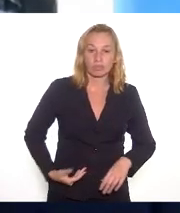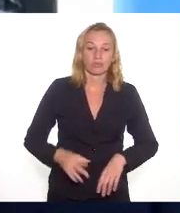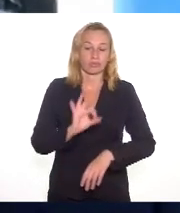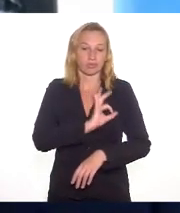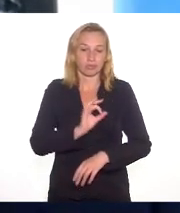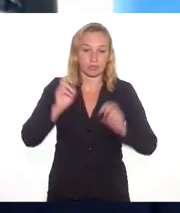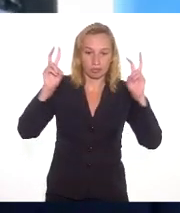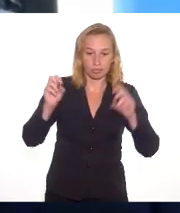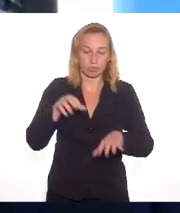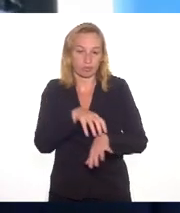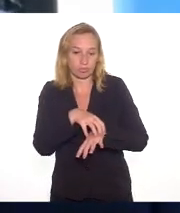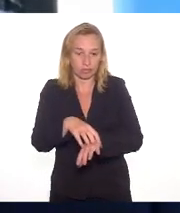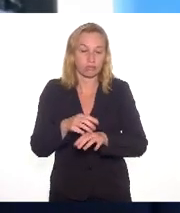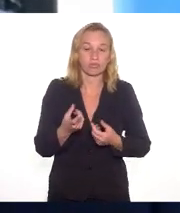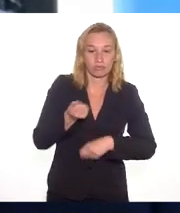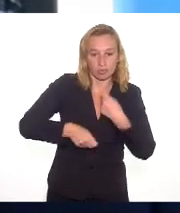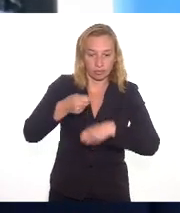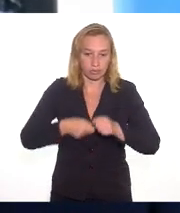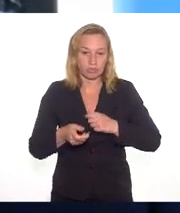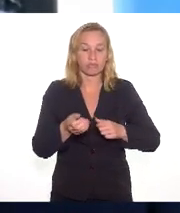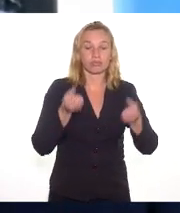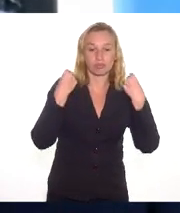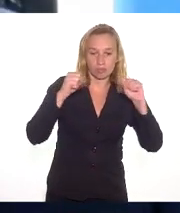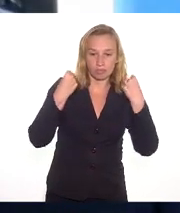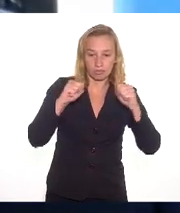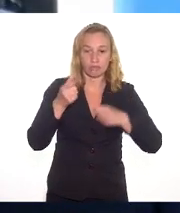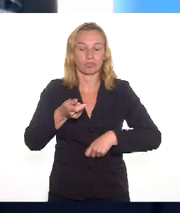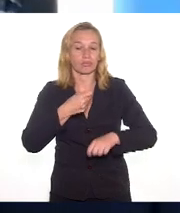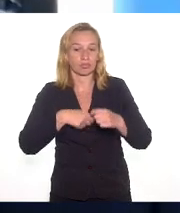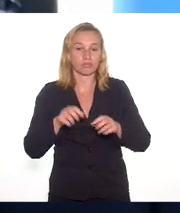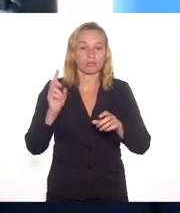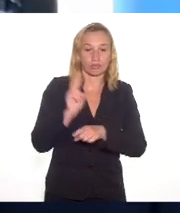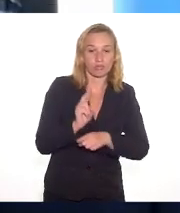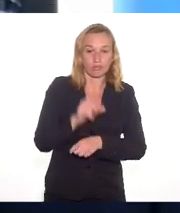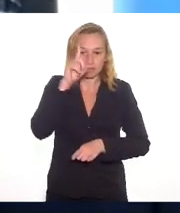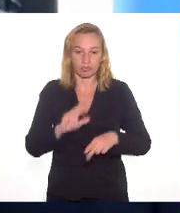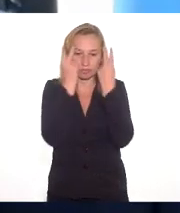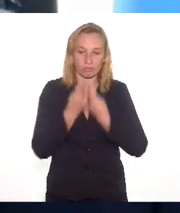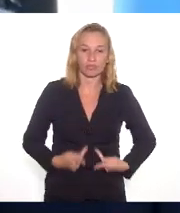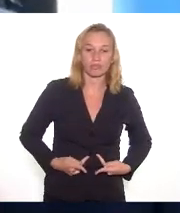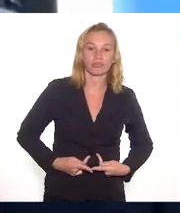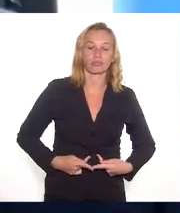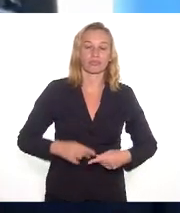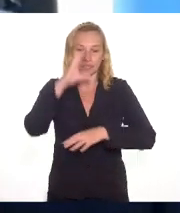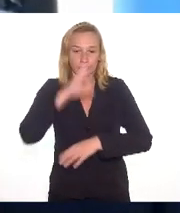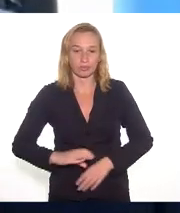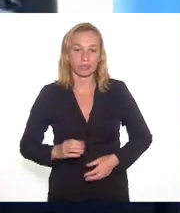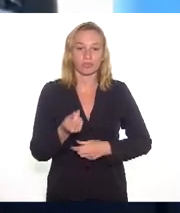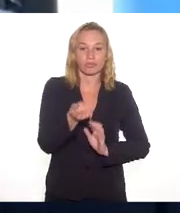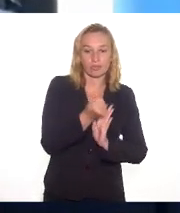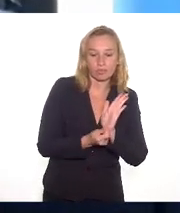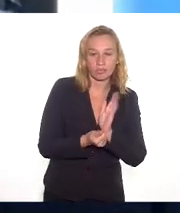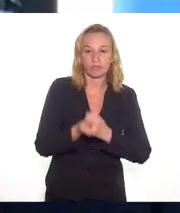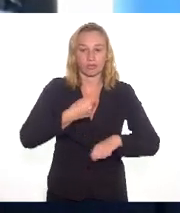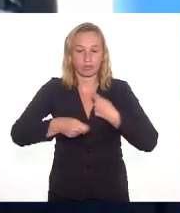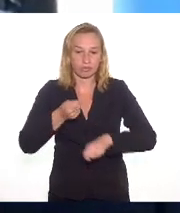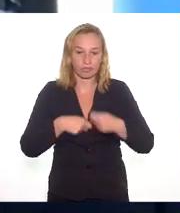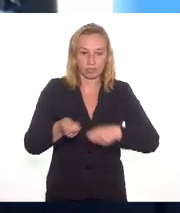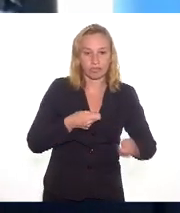de Transporte, de Economia, Indústria e Comércio, de Defesa dos Direitos Humanos e Cidadania e de Orçamento,